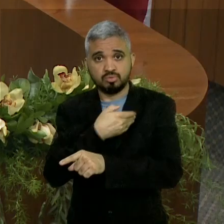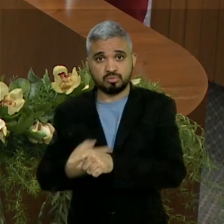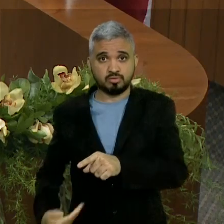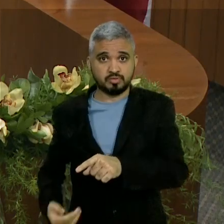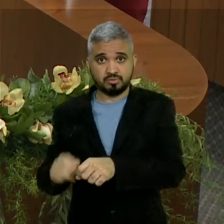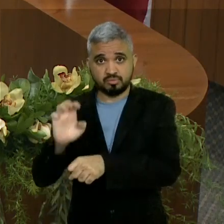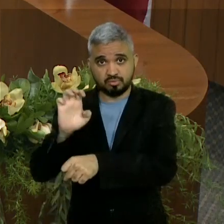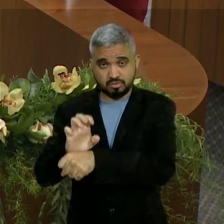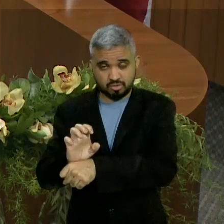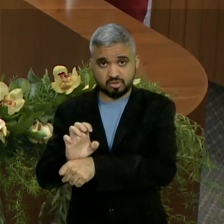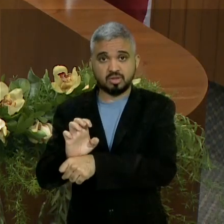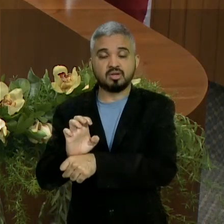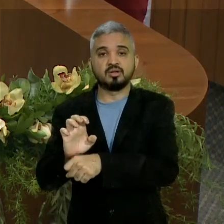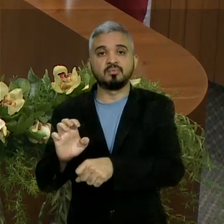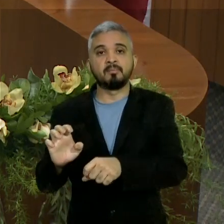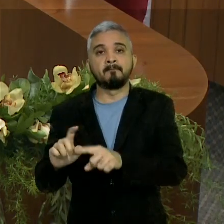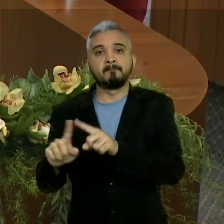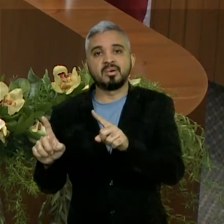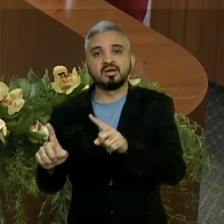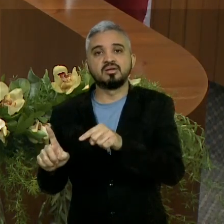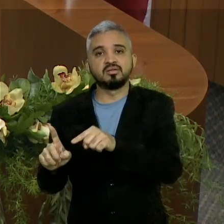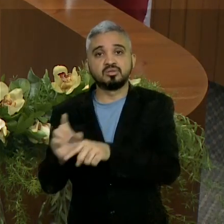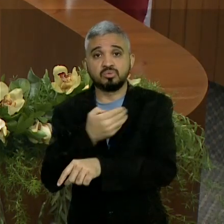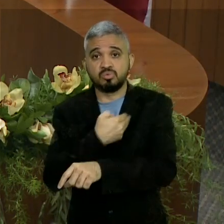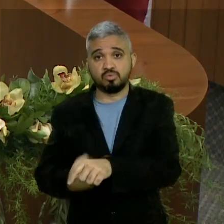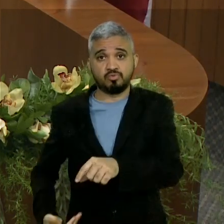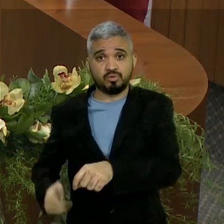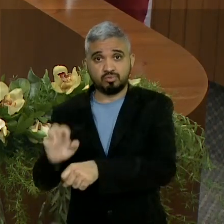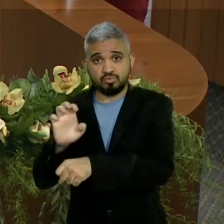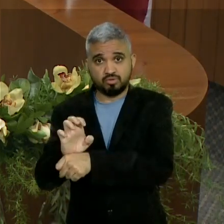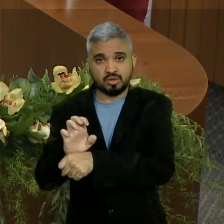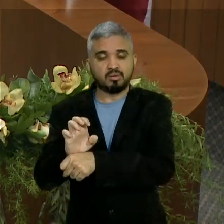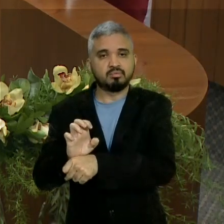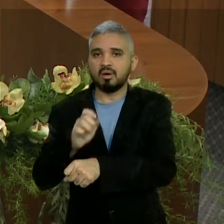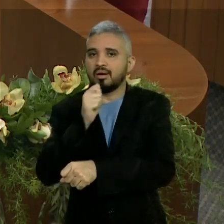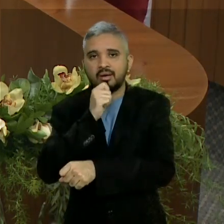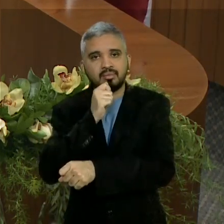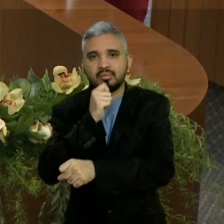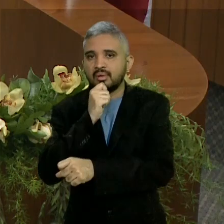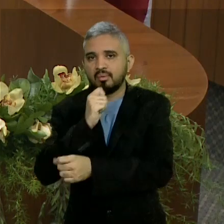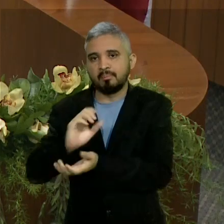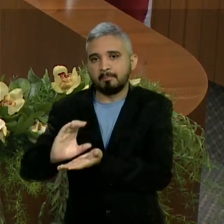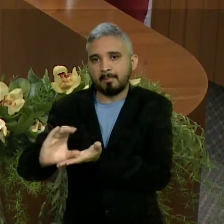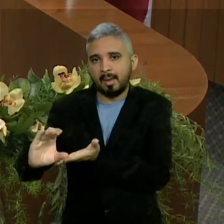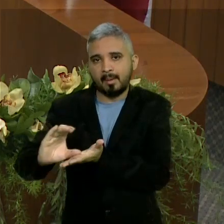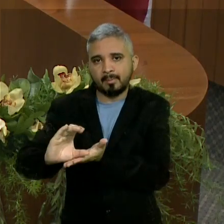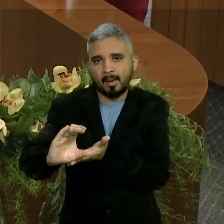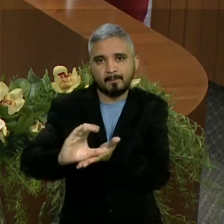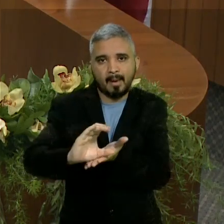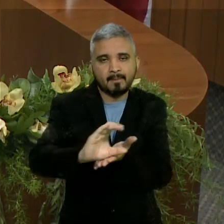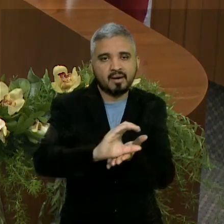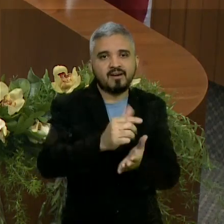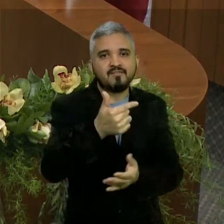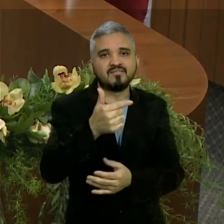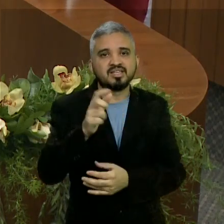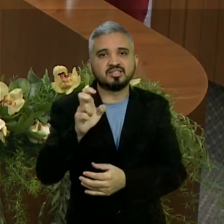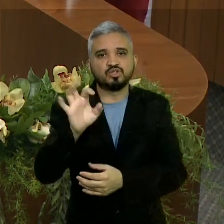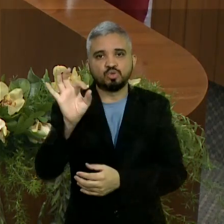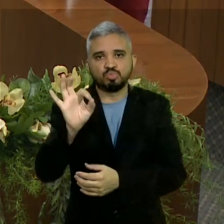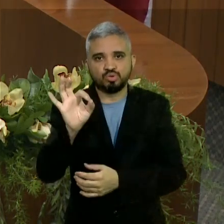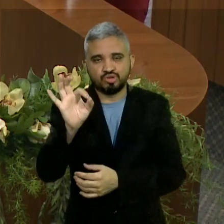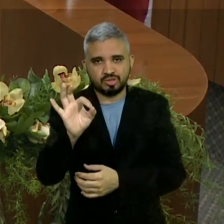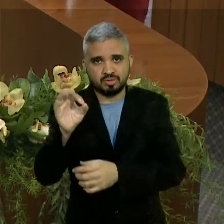os 25% da cota parte dos Municípios e a famem de forma correta inclusive quero